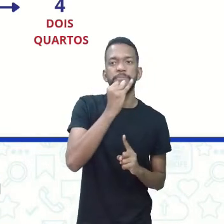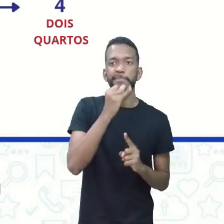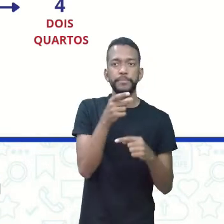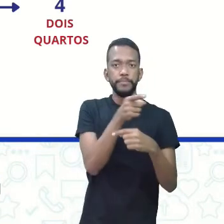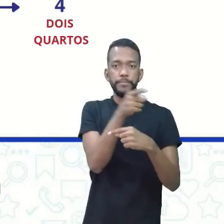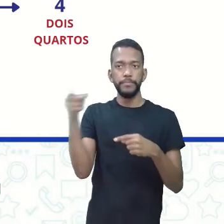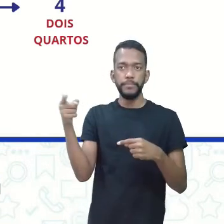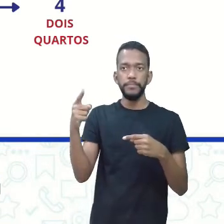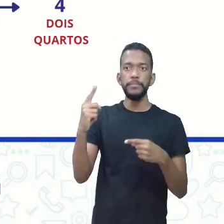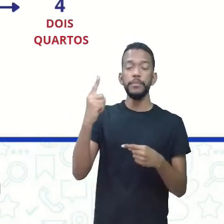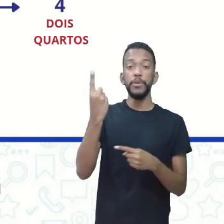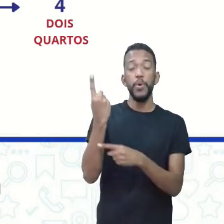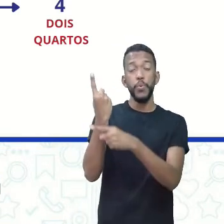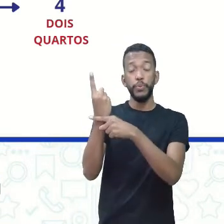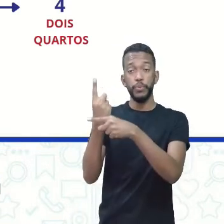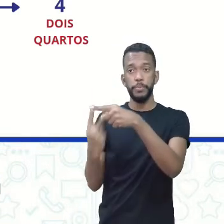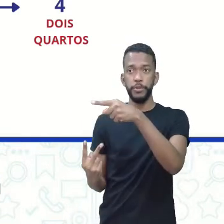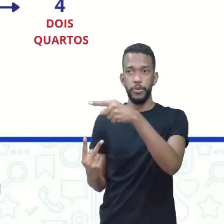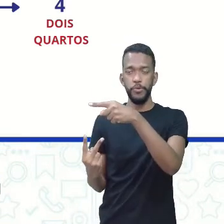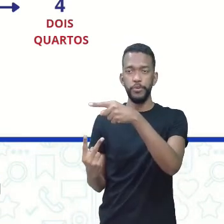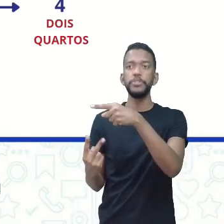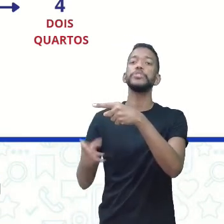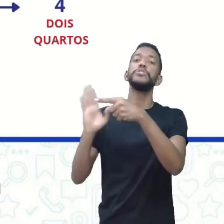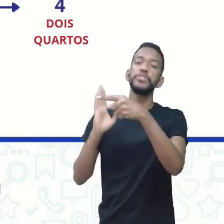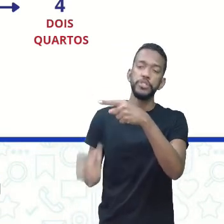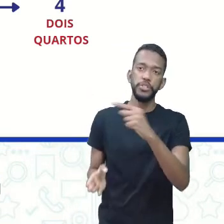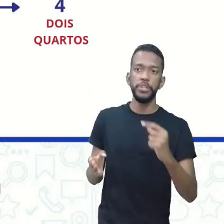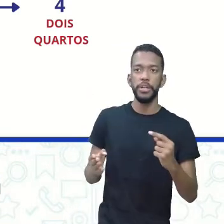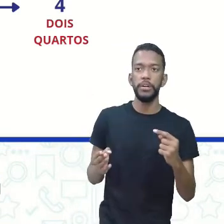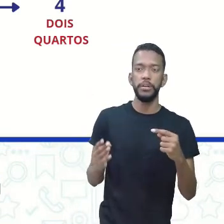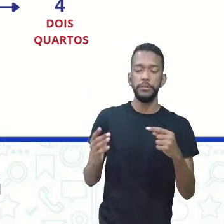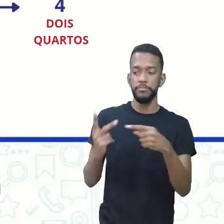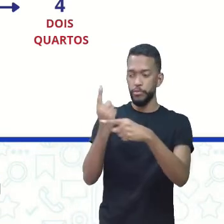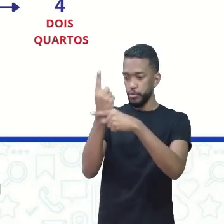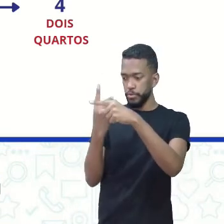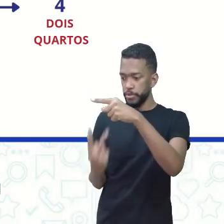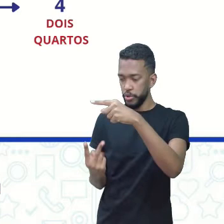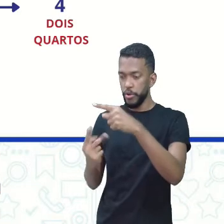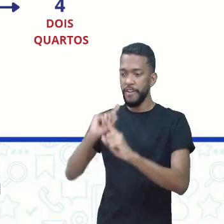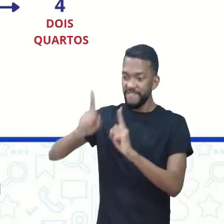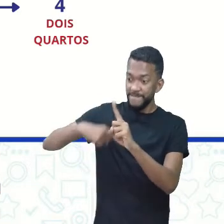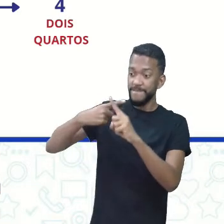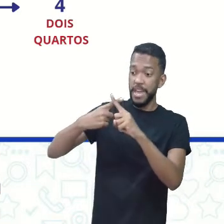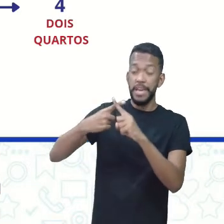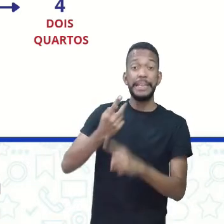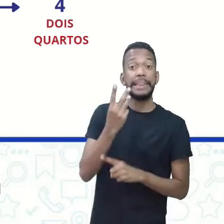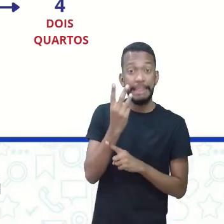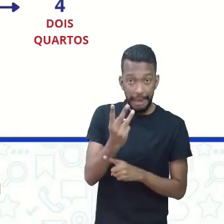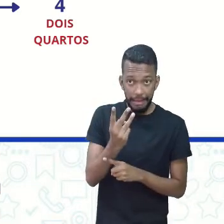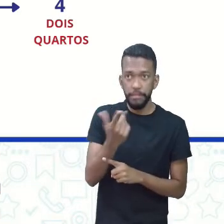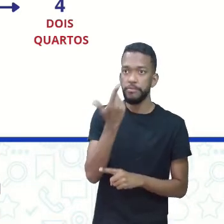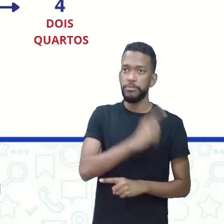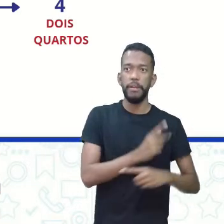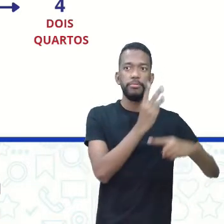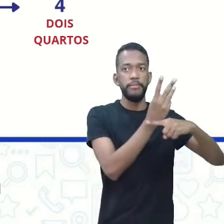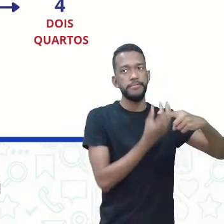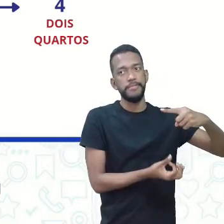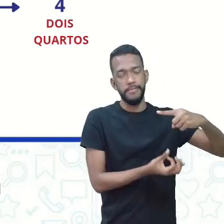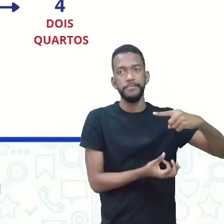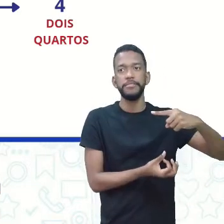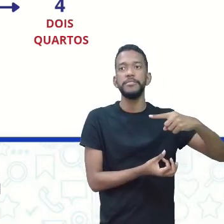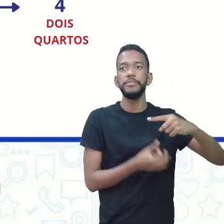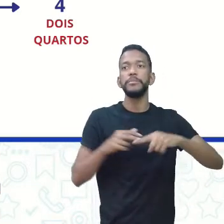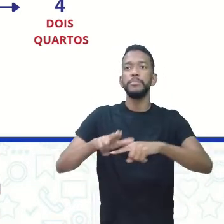gente tinha 1/2, que quando eu multiplico por 3, vai dar 3/6. beleza? Porque 1 vezes 3 vai